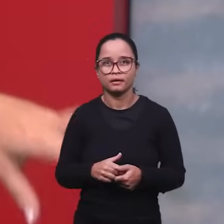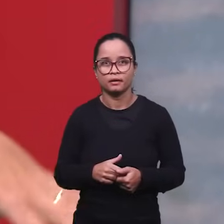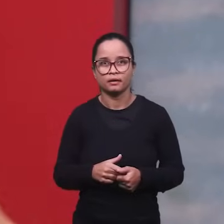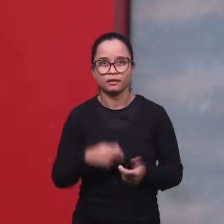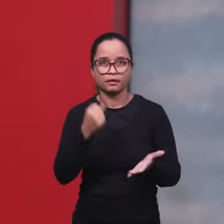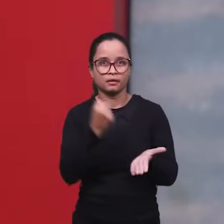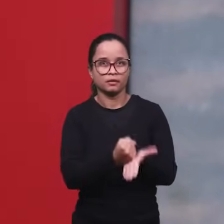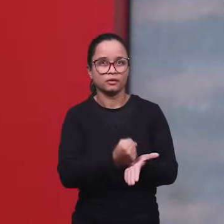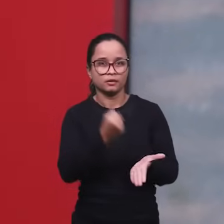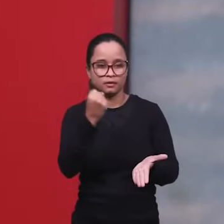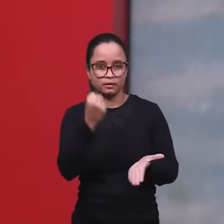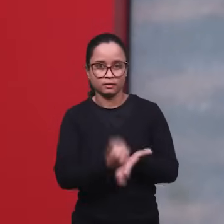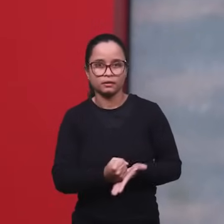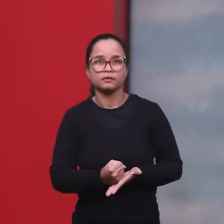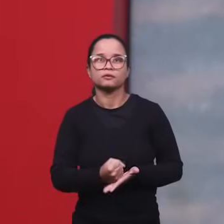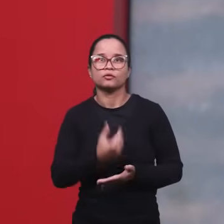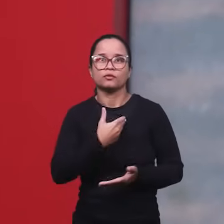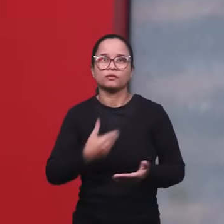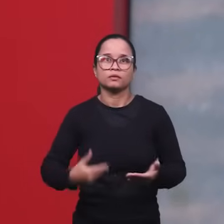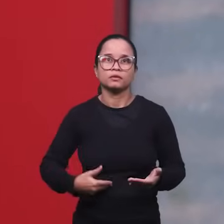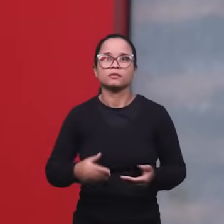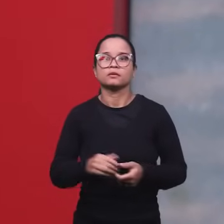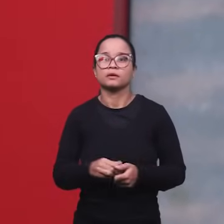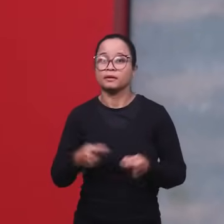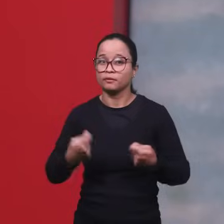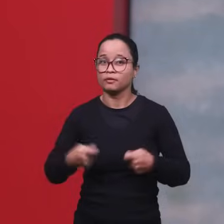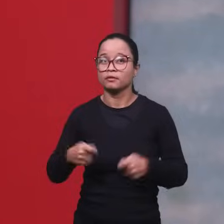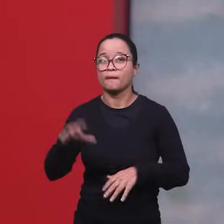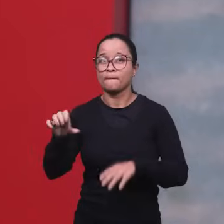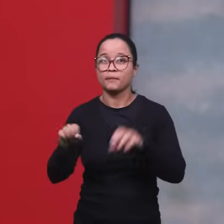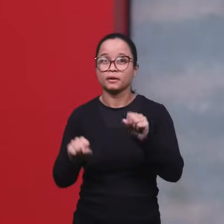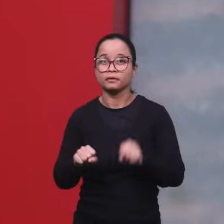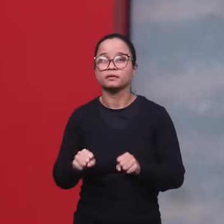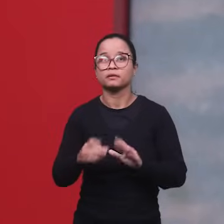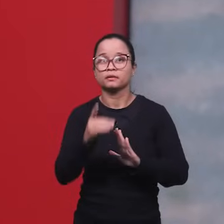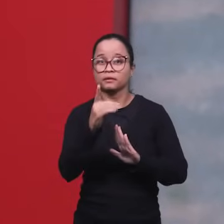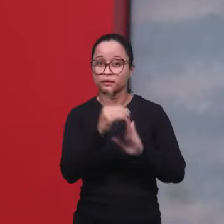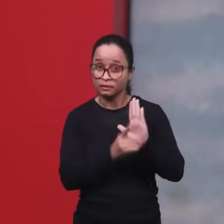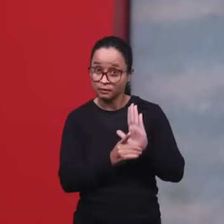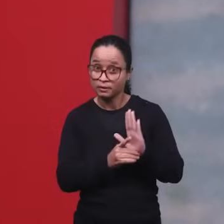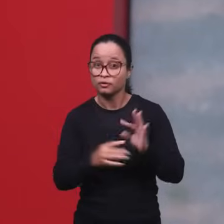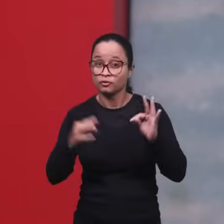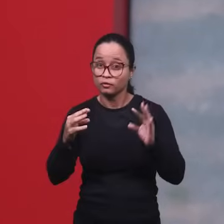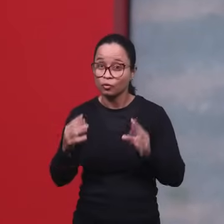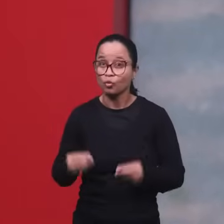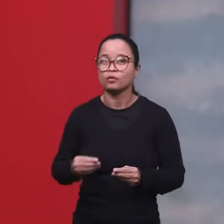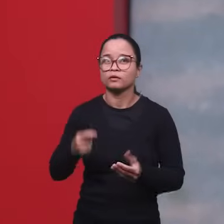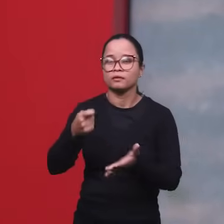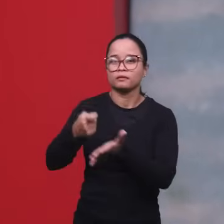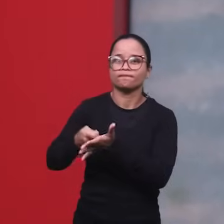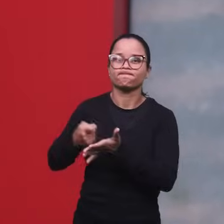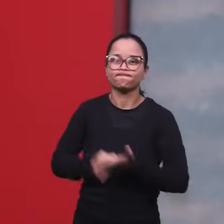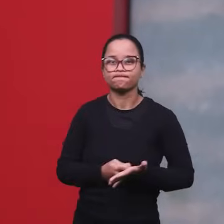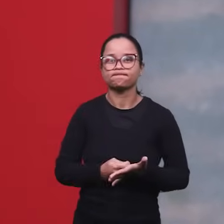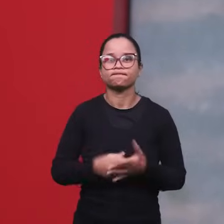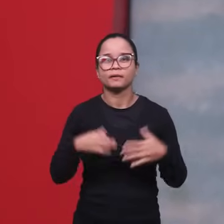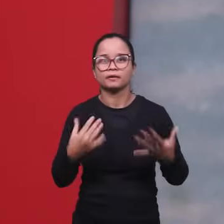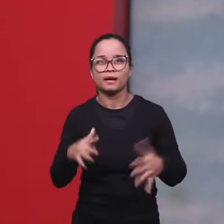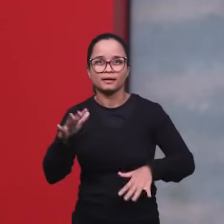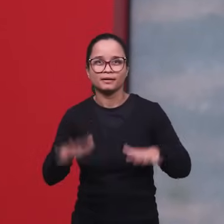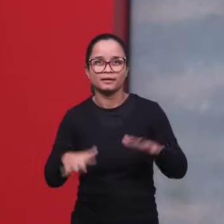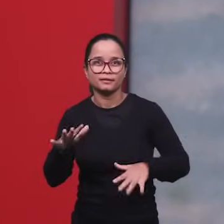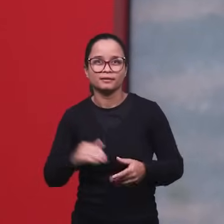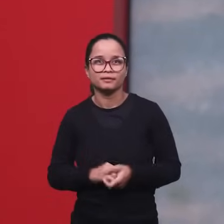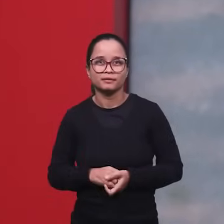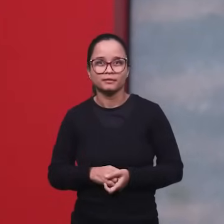tem contrato com o Estado, com a Prefeitura, então depois tem que lembrar de pegar isso tudo. São as declarações de tempo de contribuição. Tá vendo às